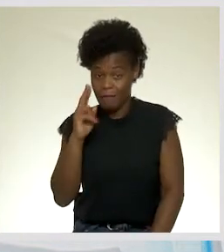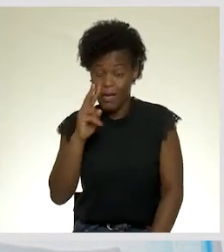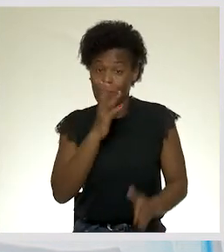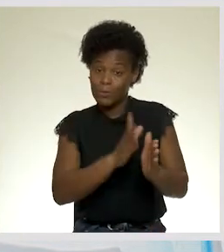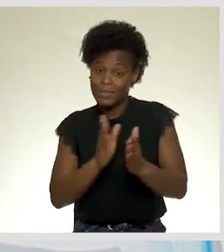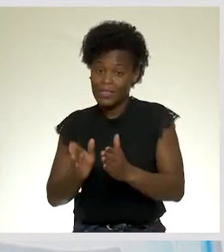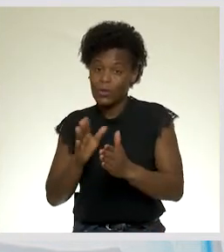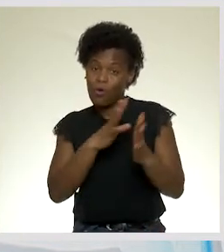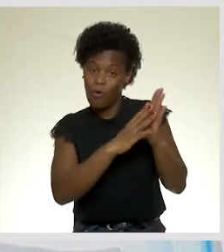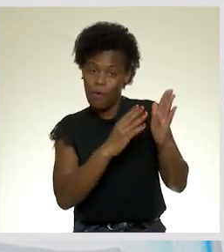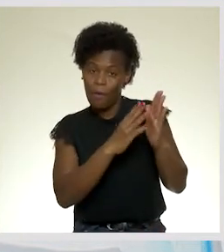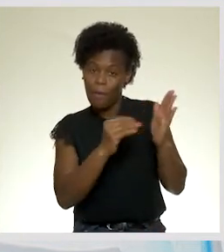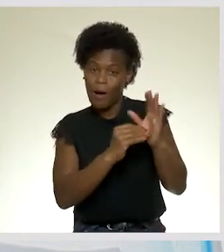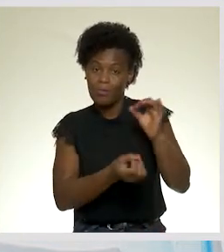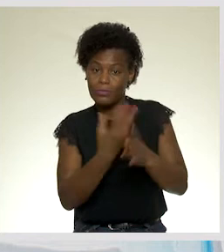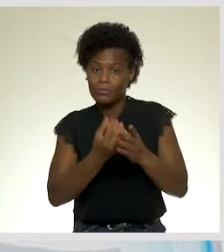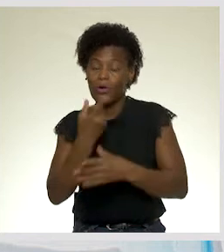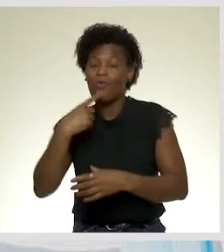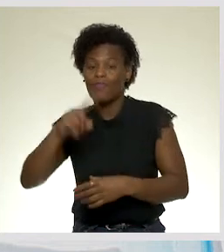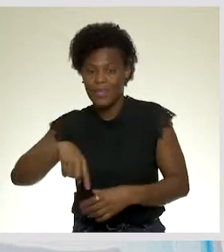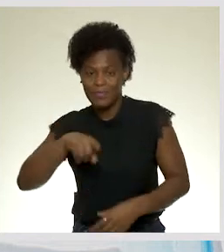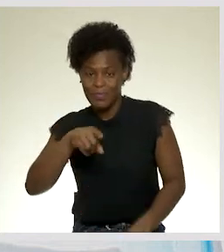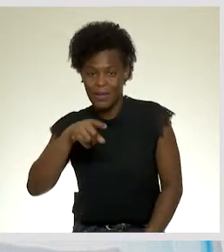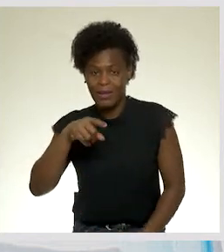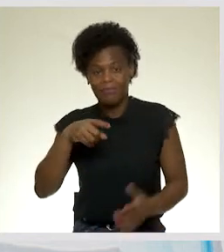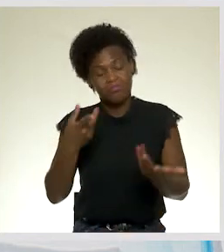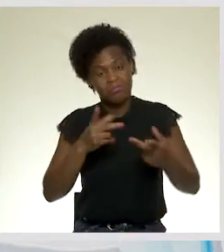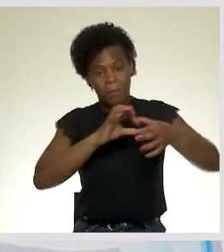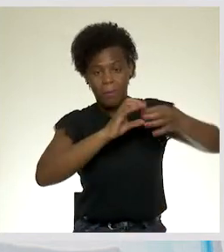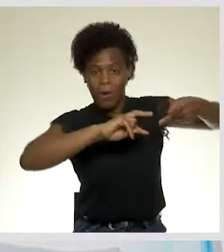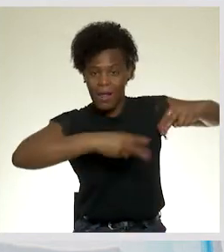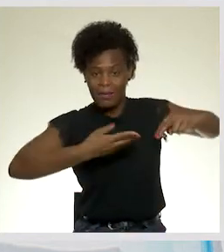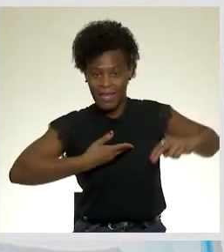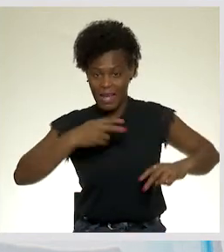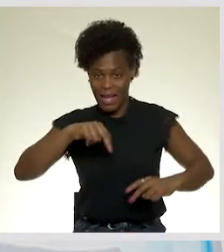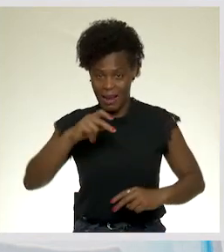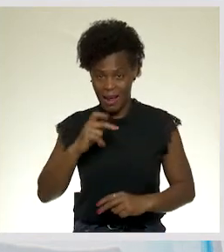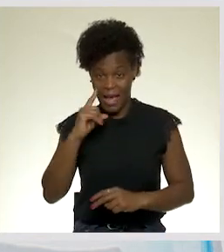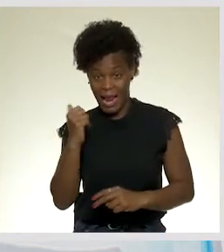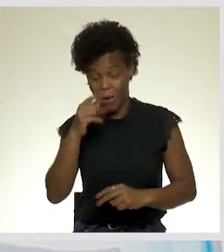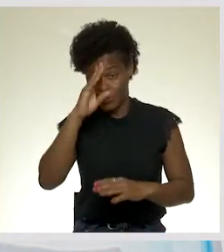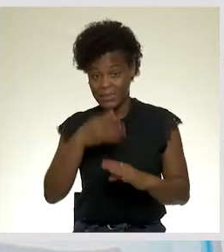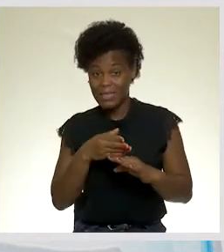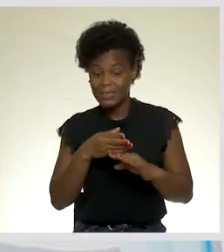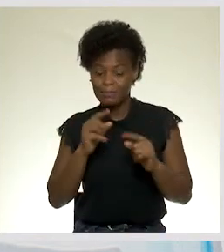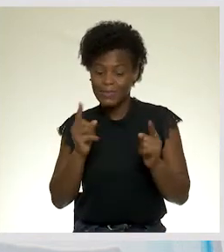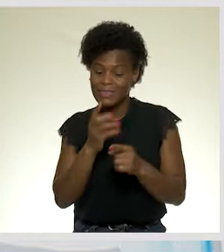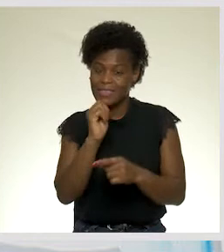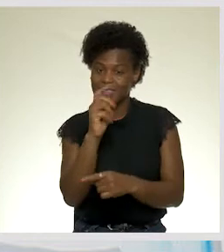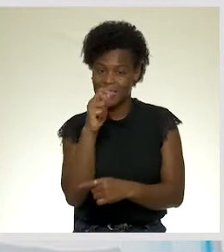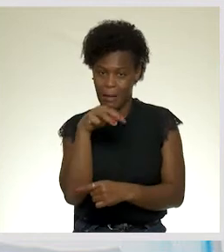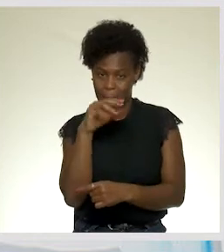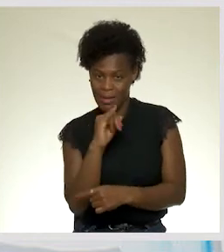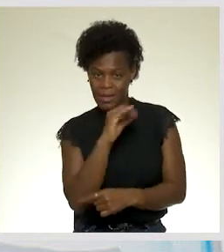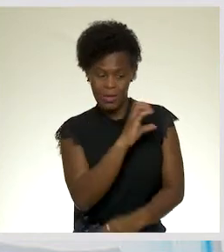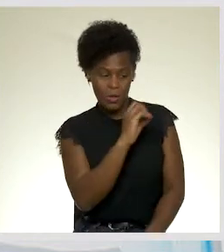replicação, ou também chamar de autorreprodução da molécula de DNA, ela acontece em um processo semiconservativo.